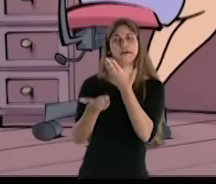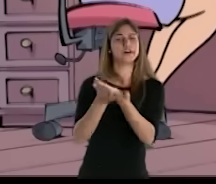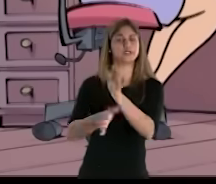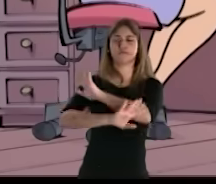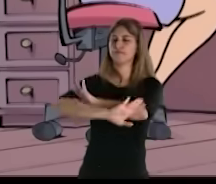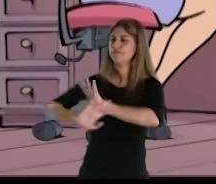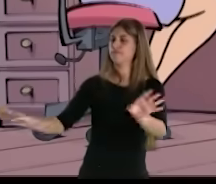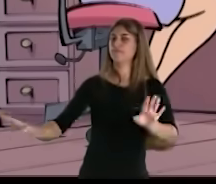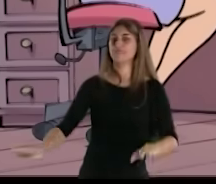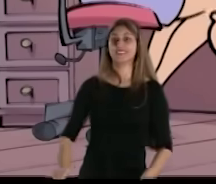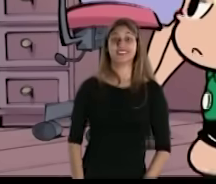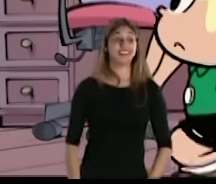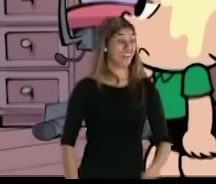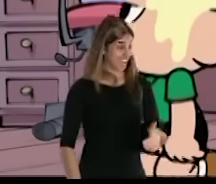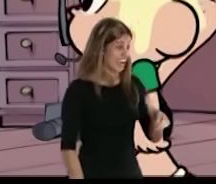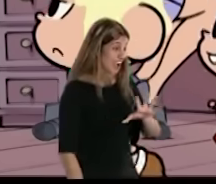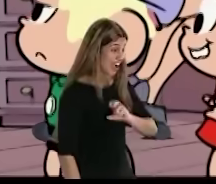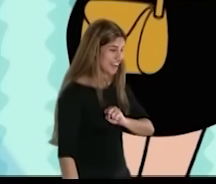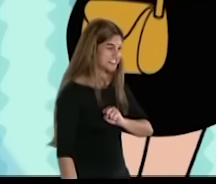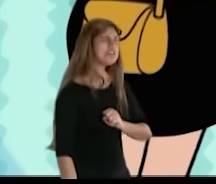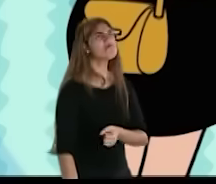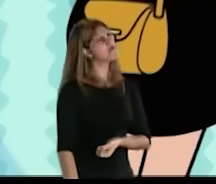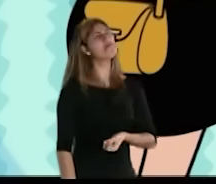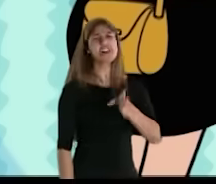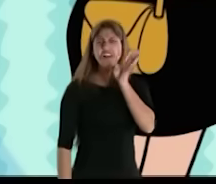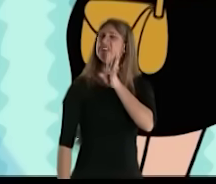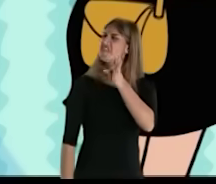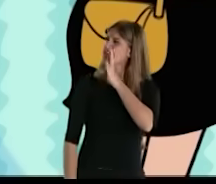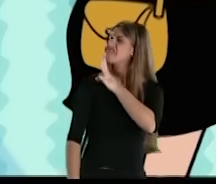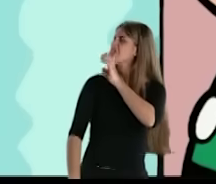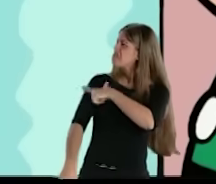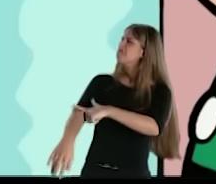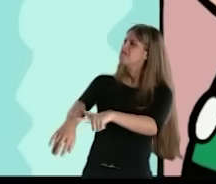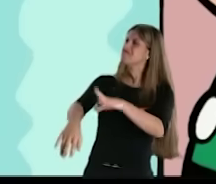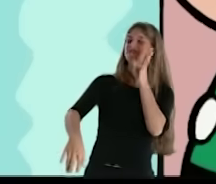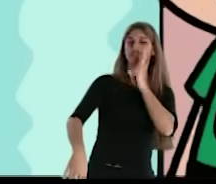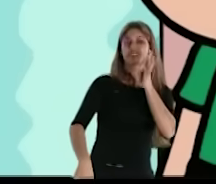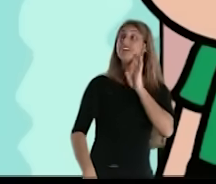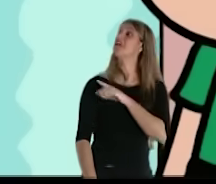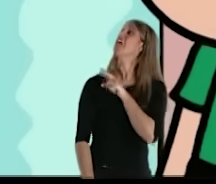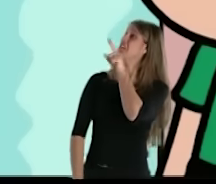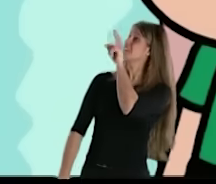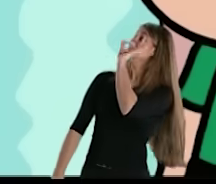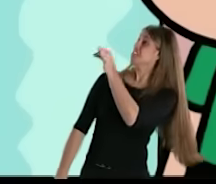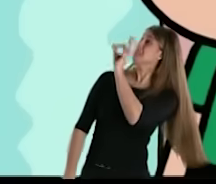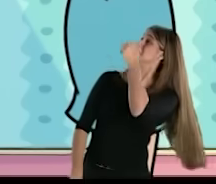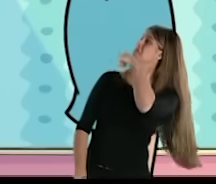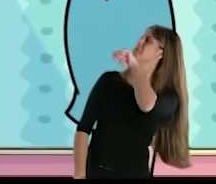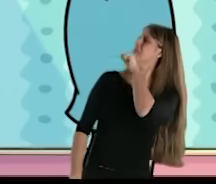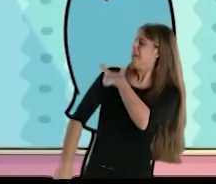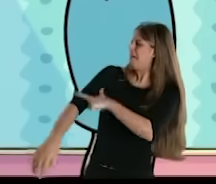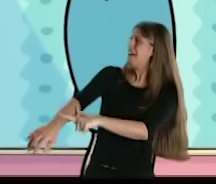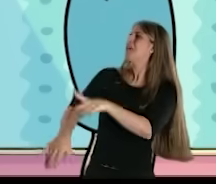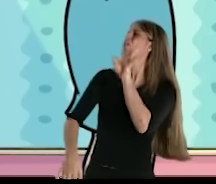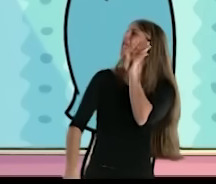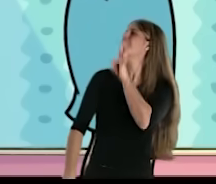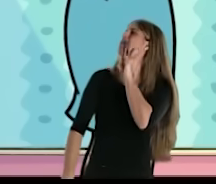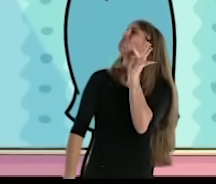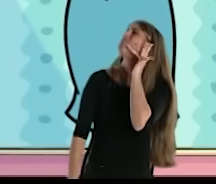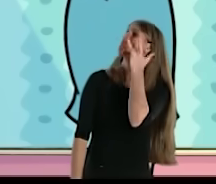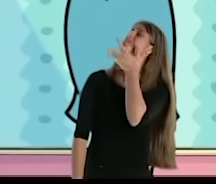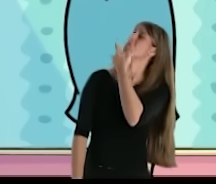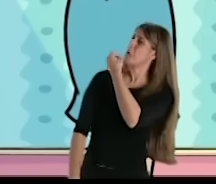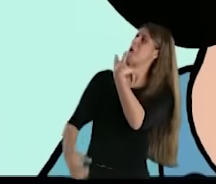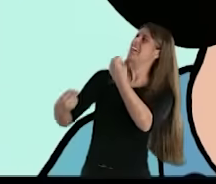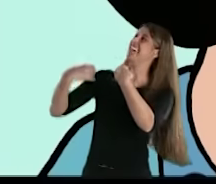A aula terminou Então, Cebolinha gostou Não foi tão ruim quanto parecia Você tinha razão, mamãe